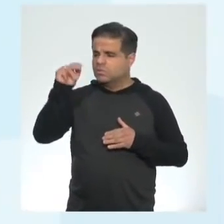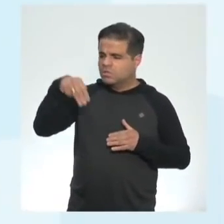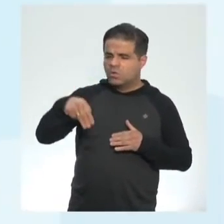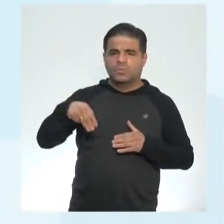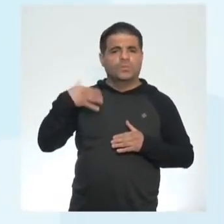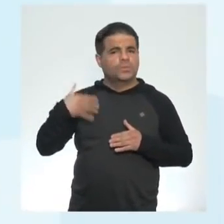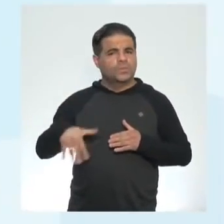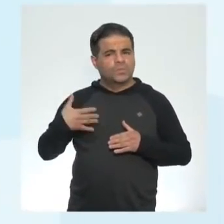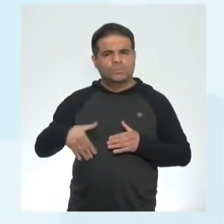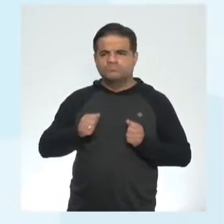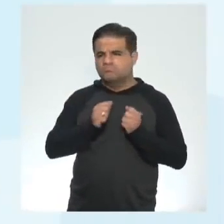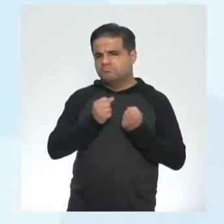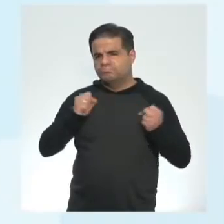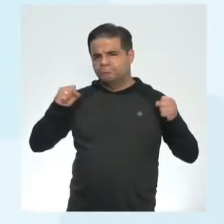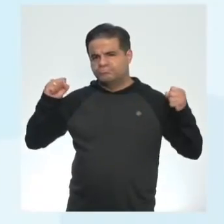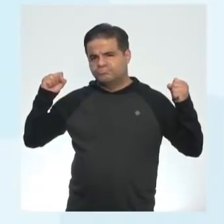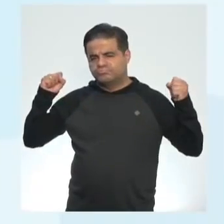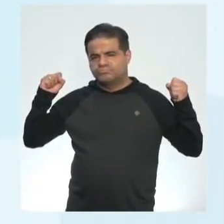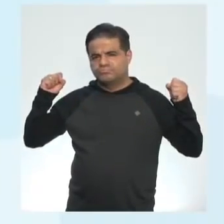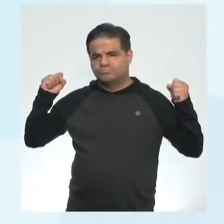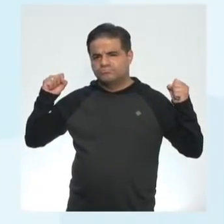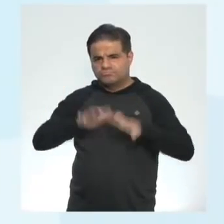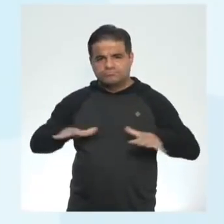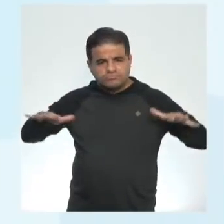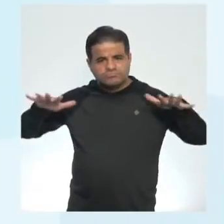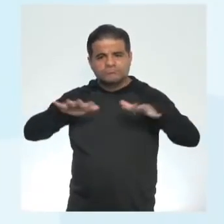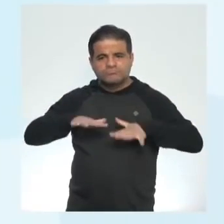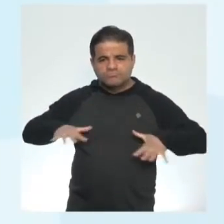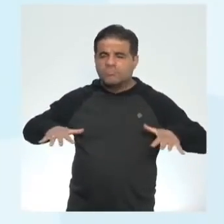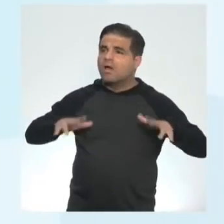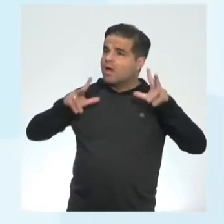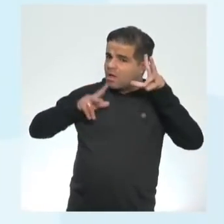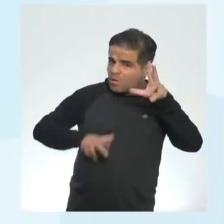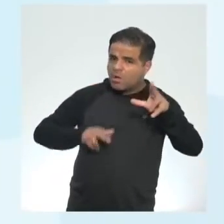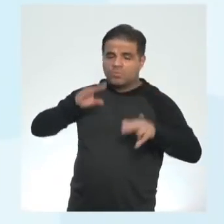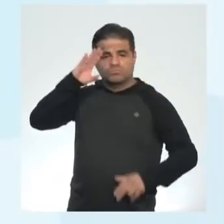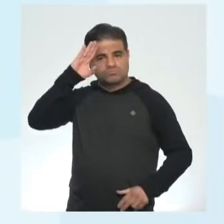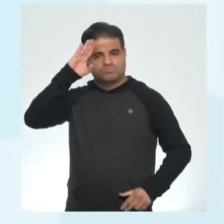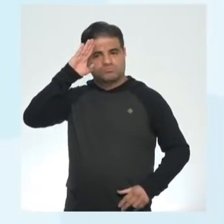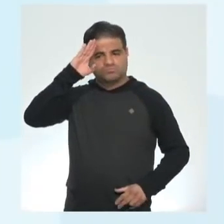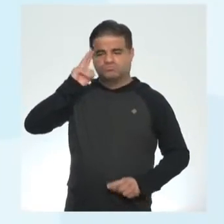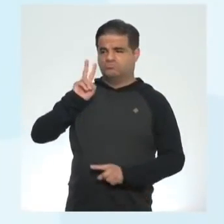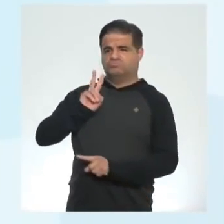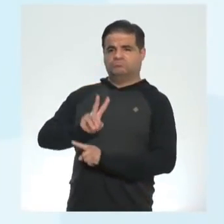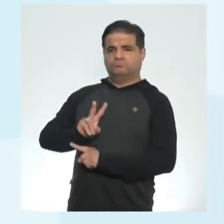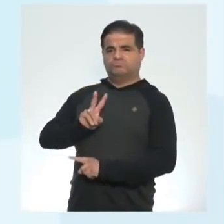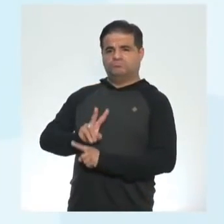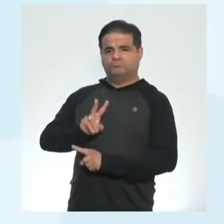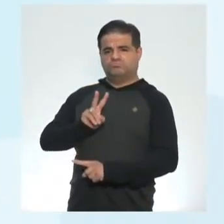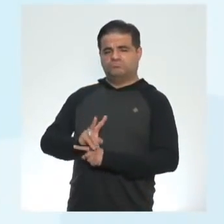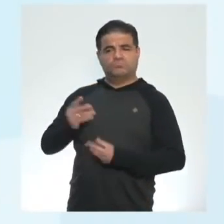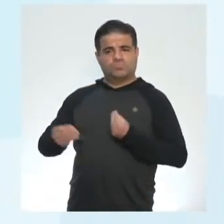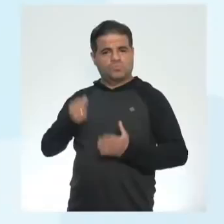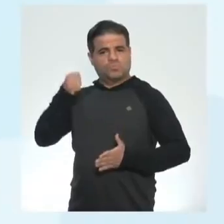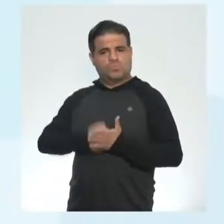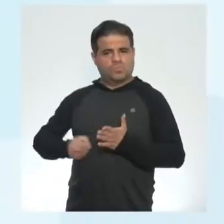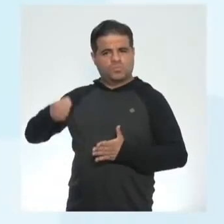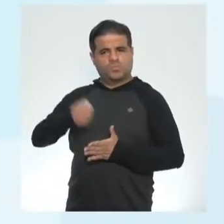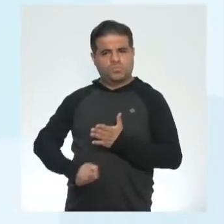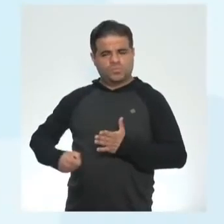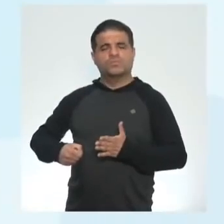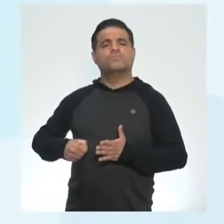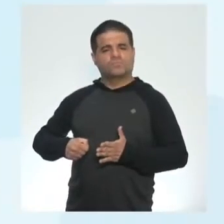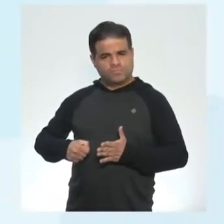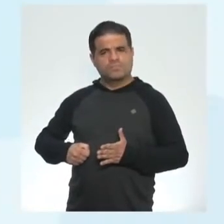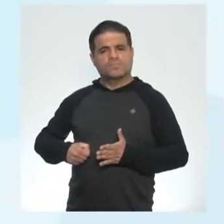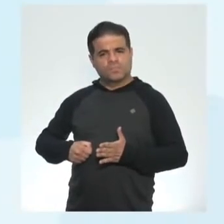de trincheira. Ou seja, era como os soldados se defendiam e como eles lutavam nessa época.